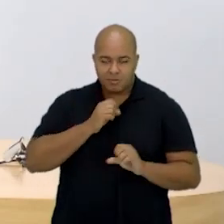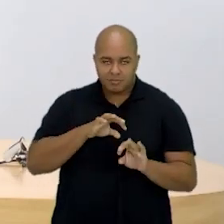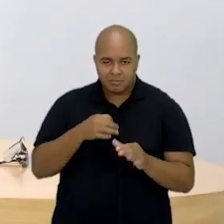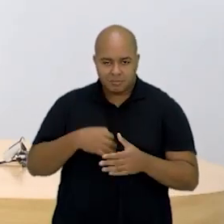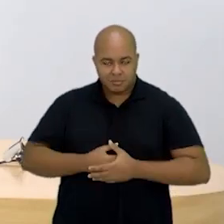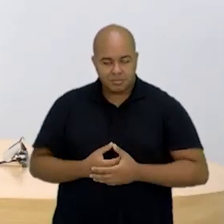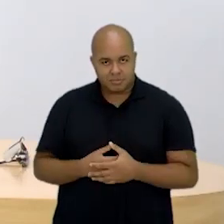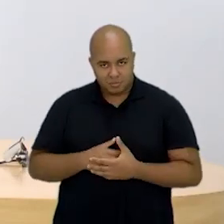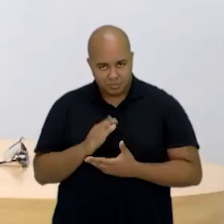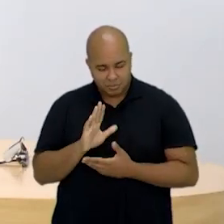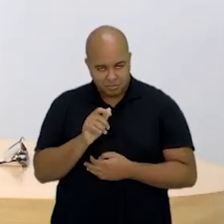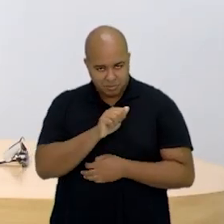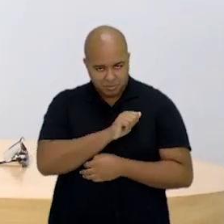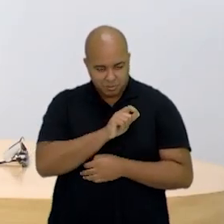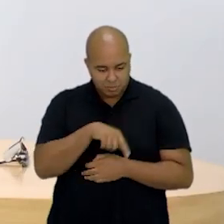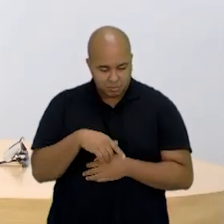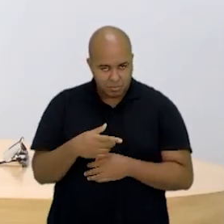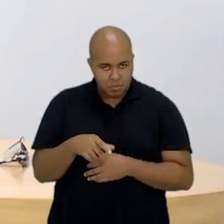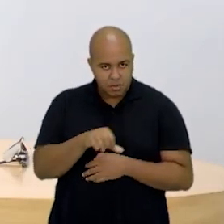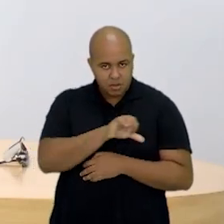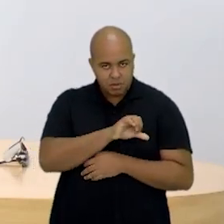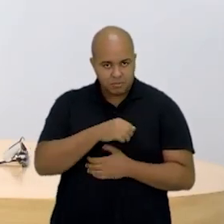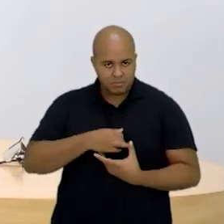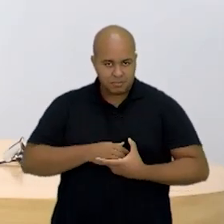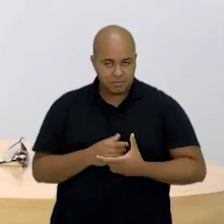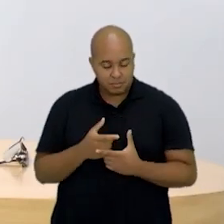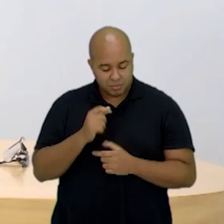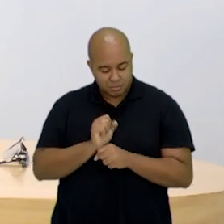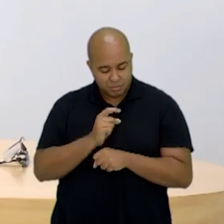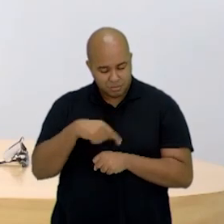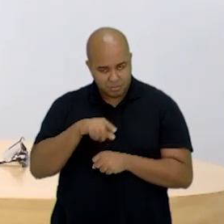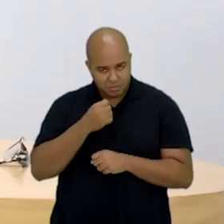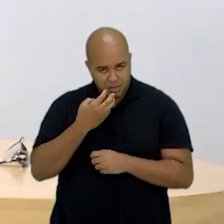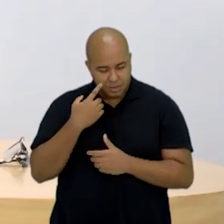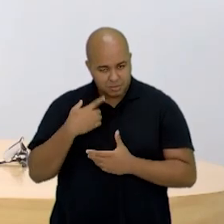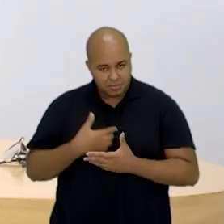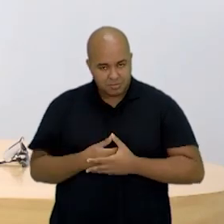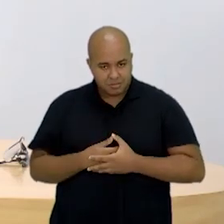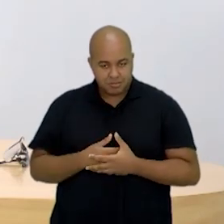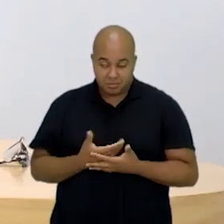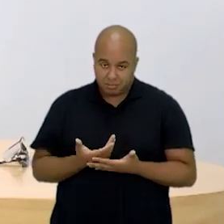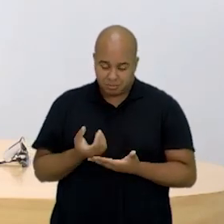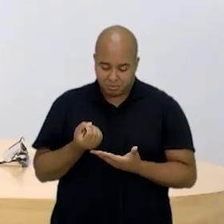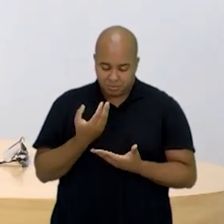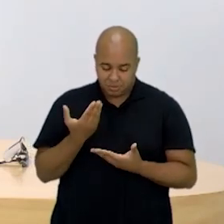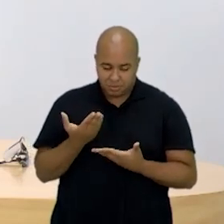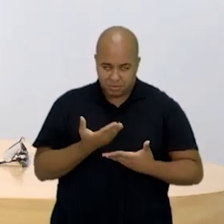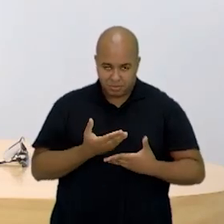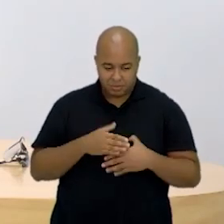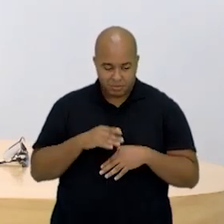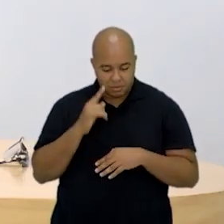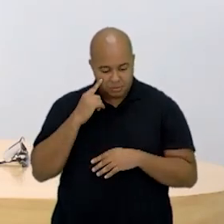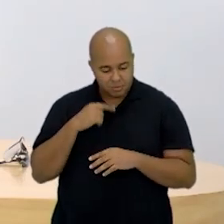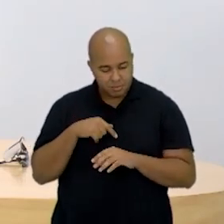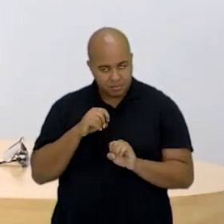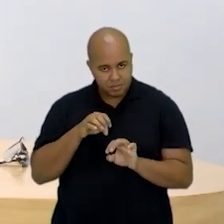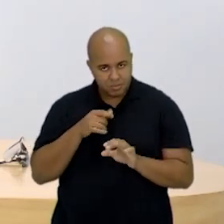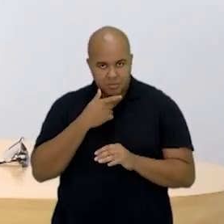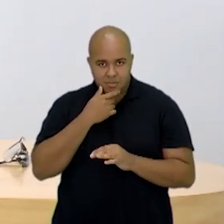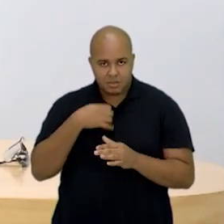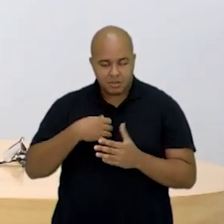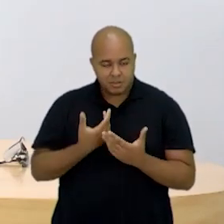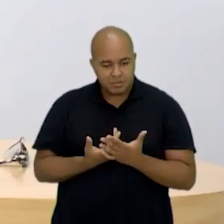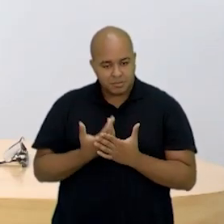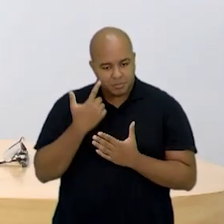Olá estudantes do nono ano espero que todos estejam bem e bem-vindos a mais uma aula de inglês